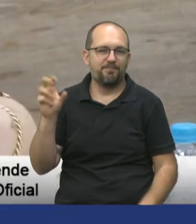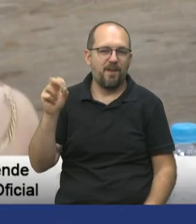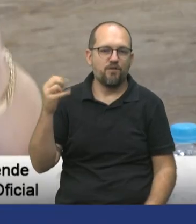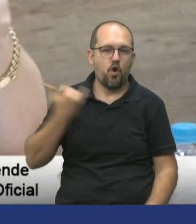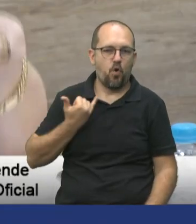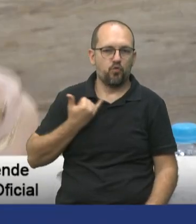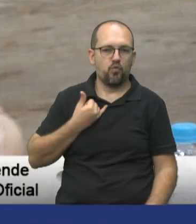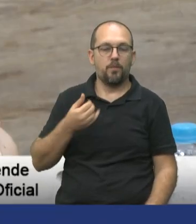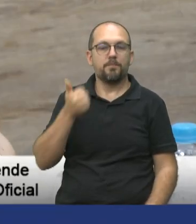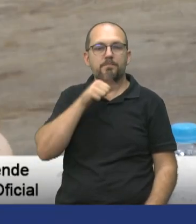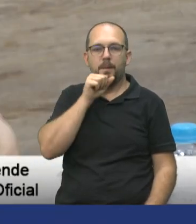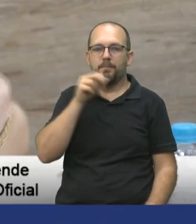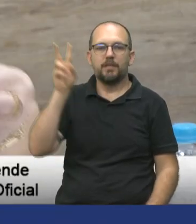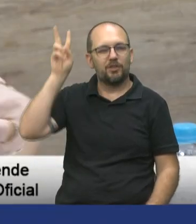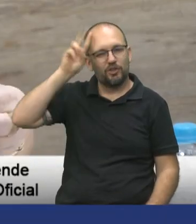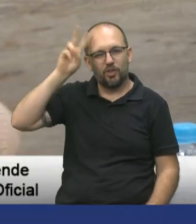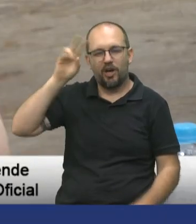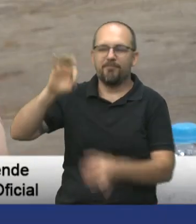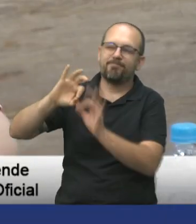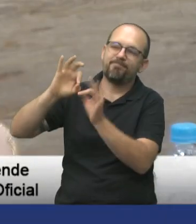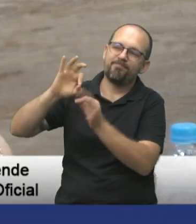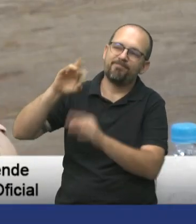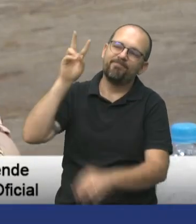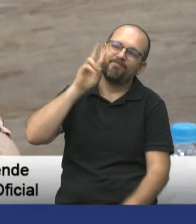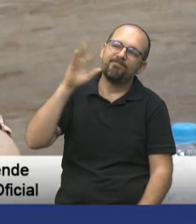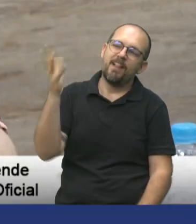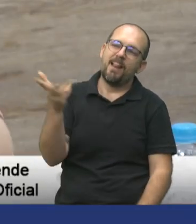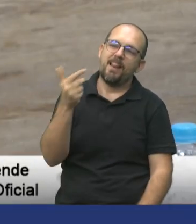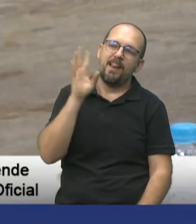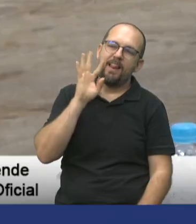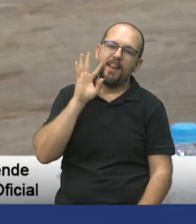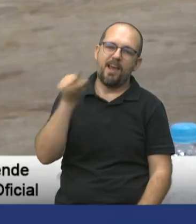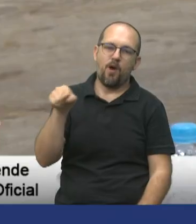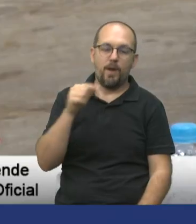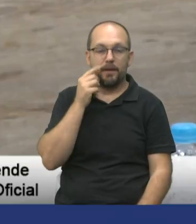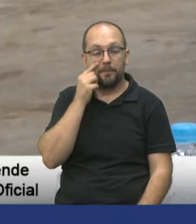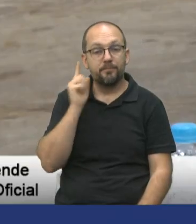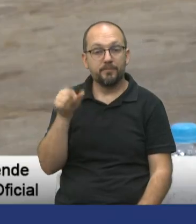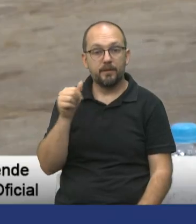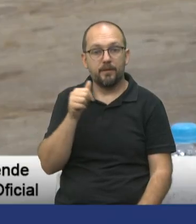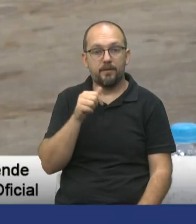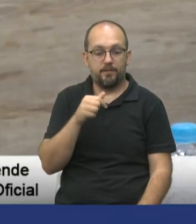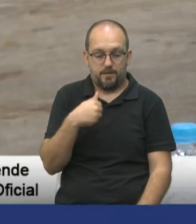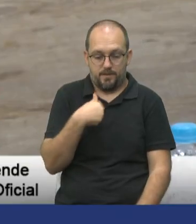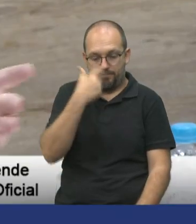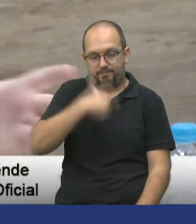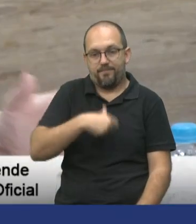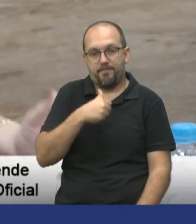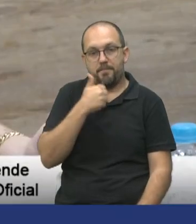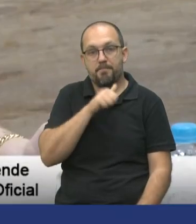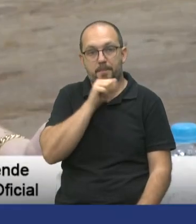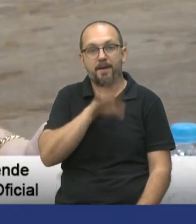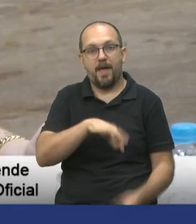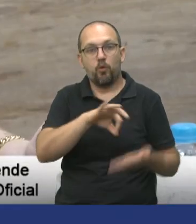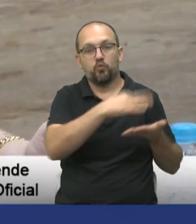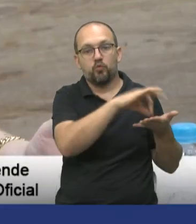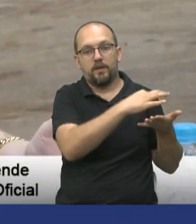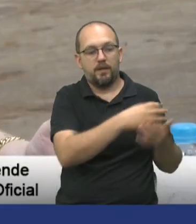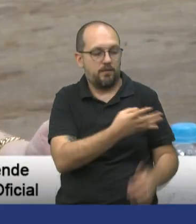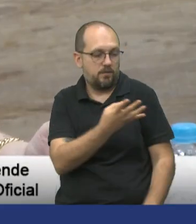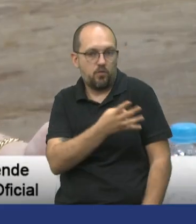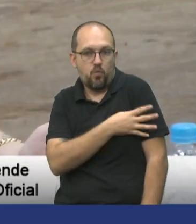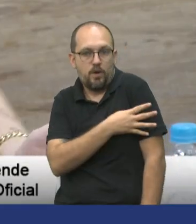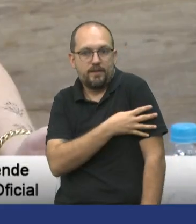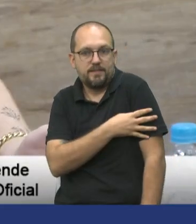conta essa história, a história mais legal que a gente tem dela nessa área. Então é uma filha de costureira, com 4ª série